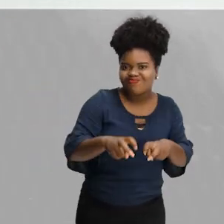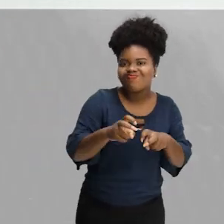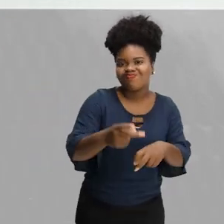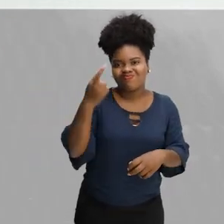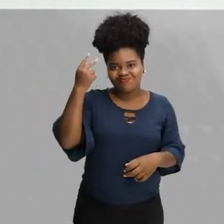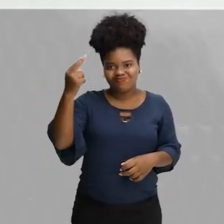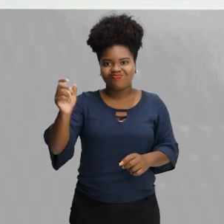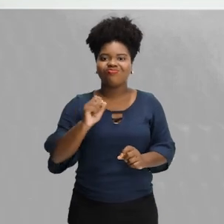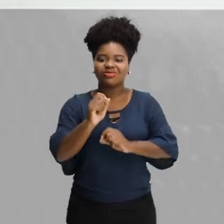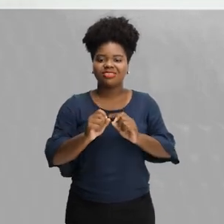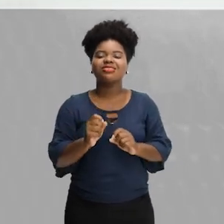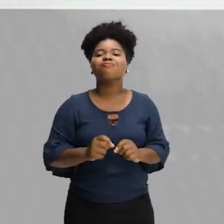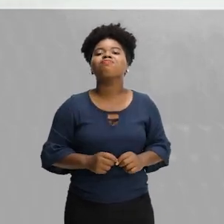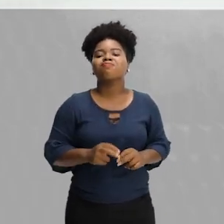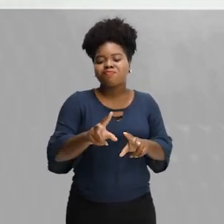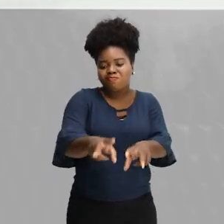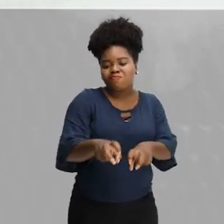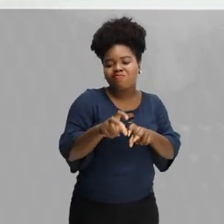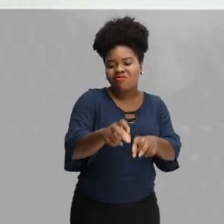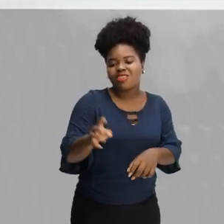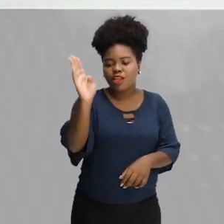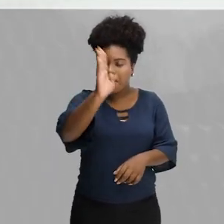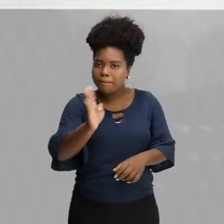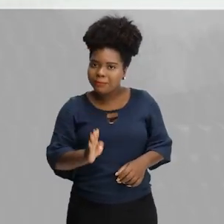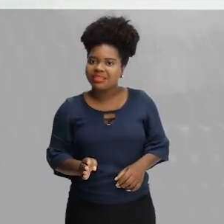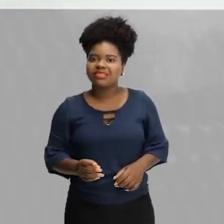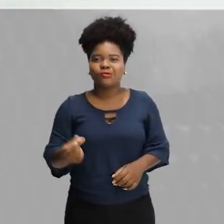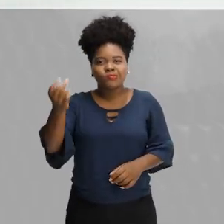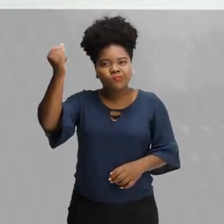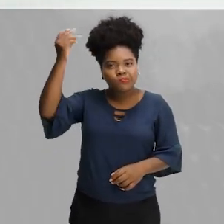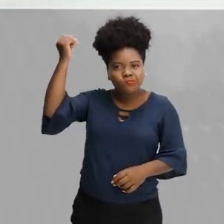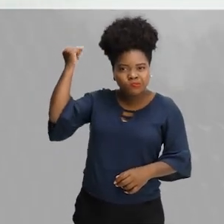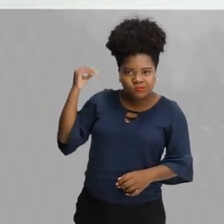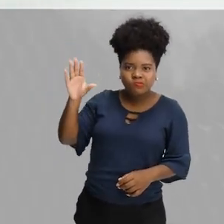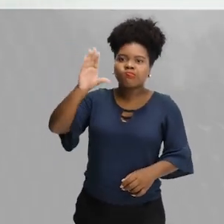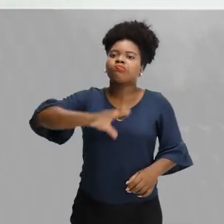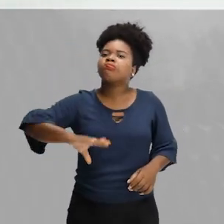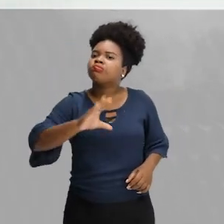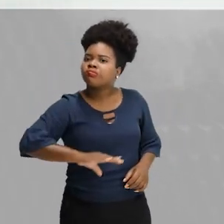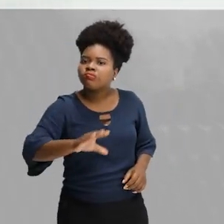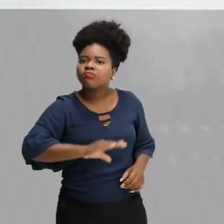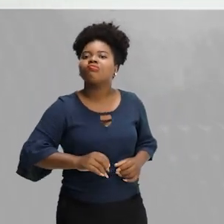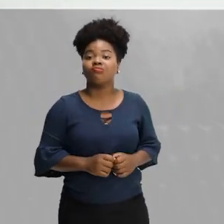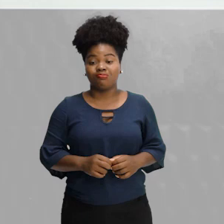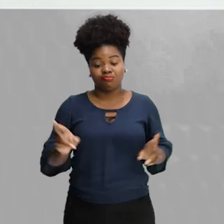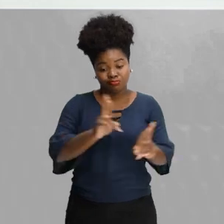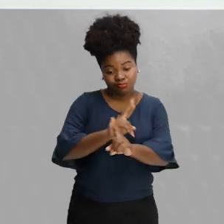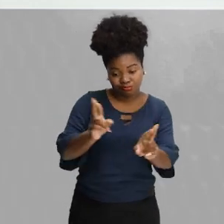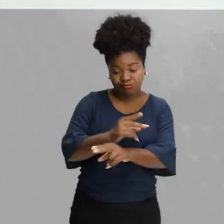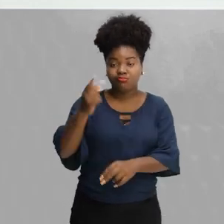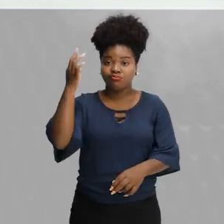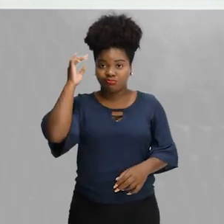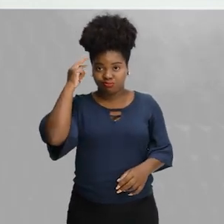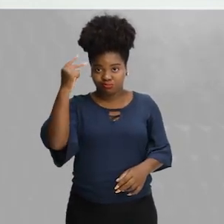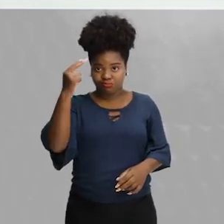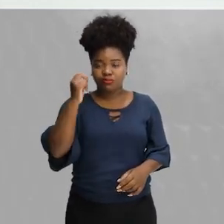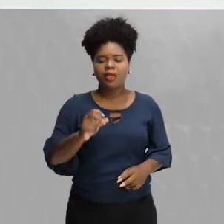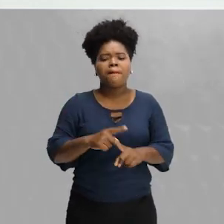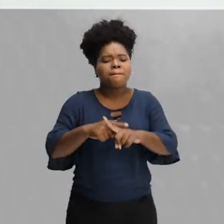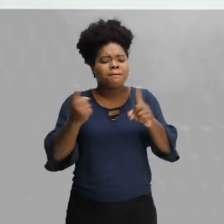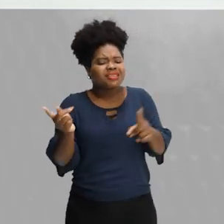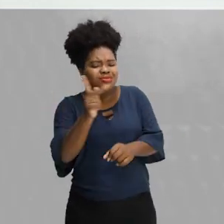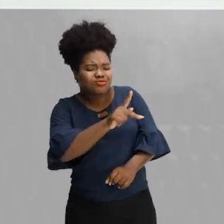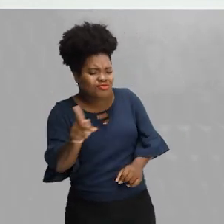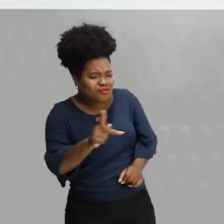de exploração do nosso Brasil colonial. Perfeito? Uma pequena relação aí com a nossa história. Mas, Saulo,